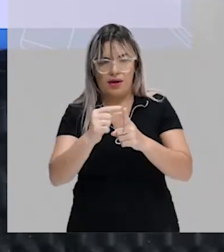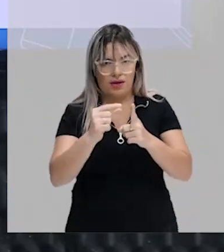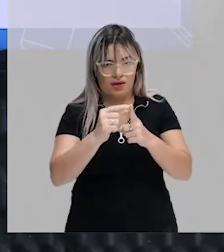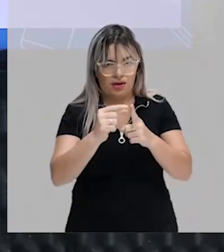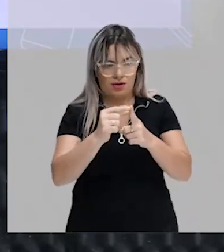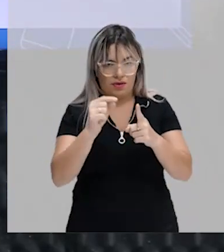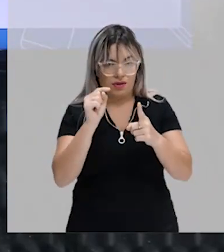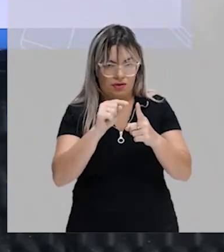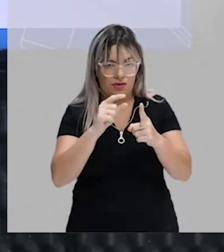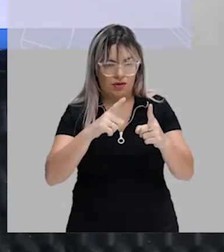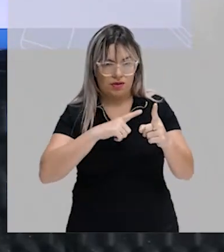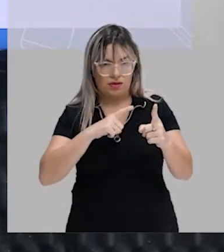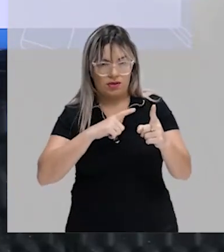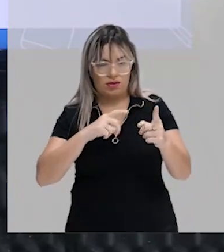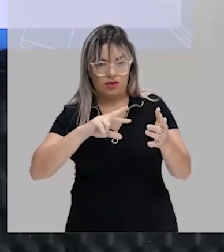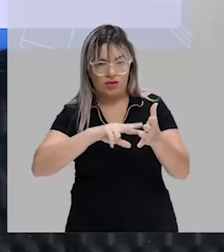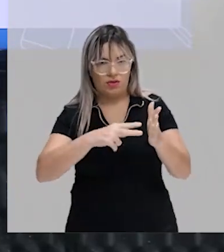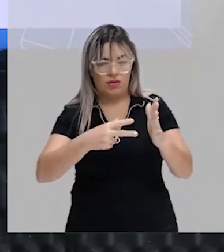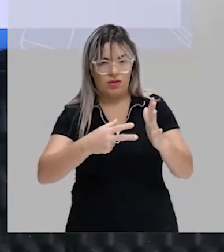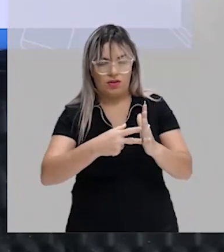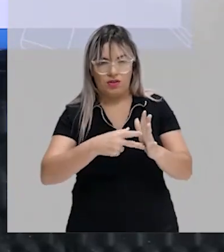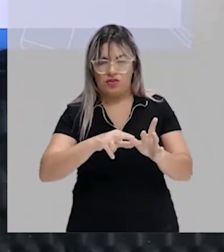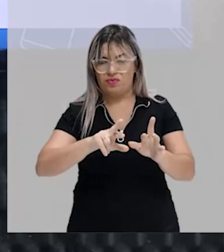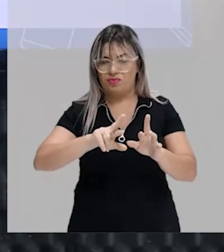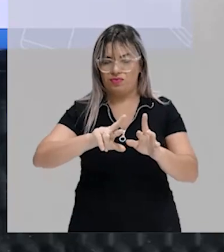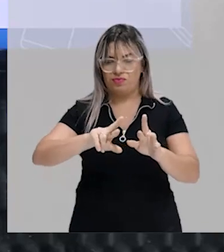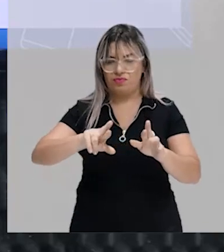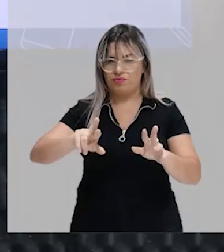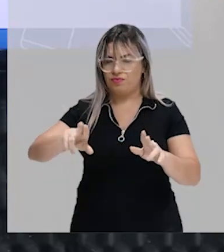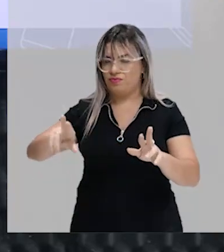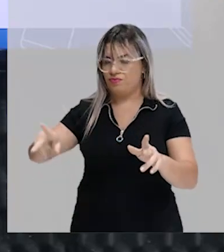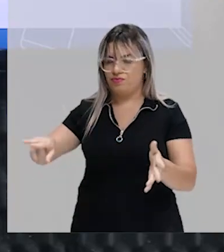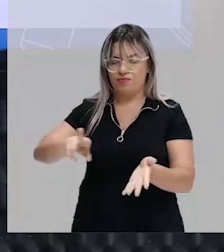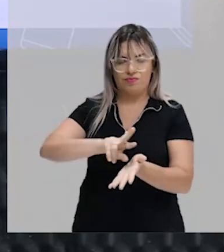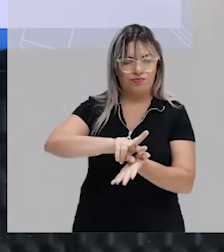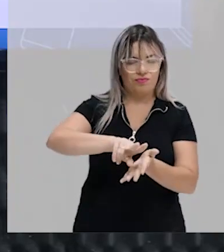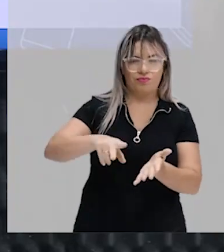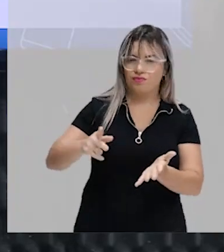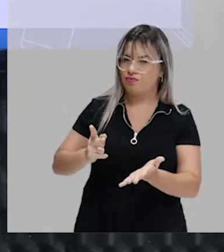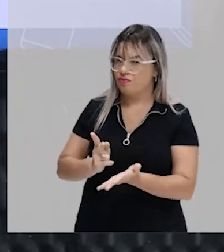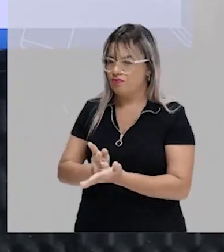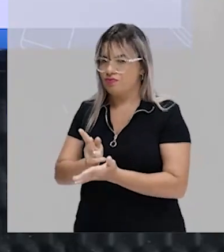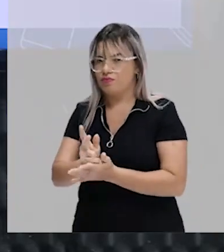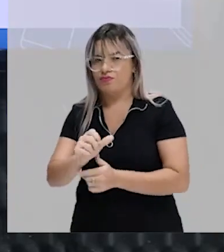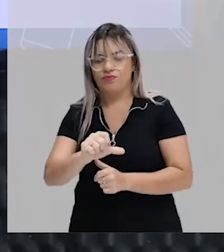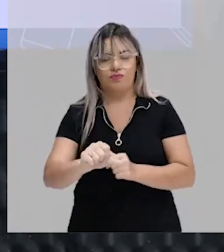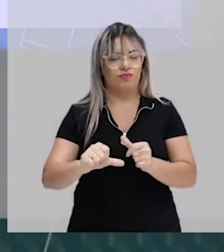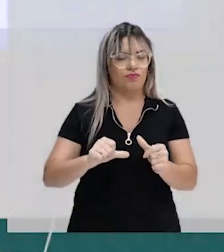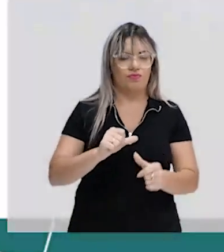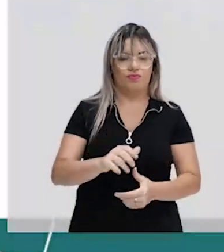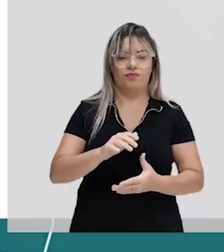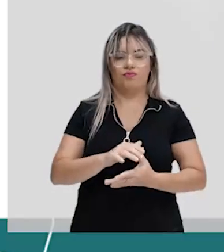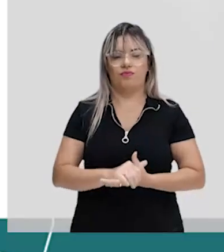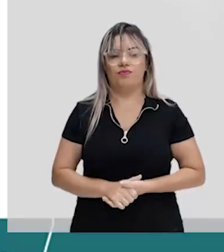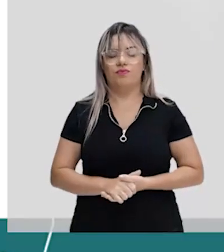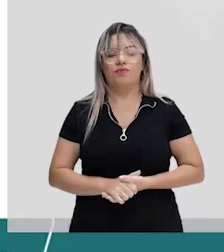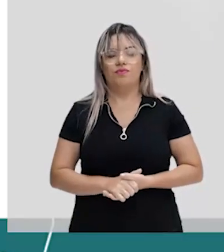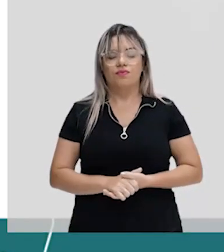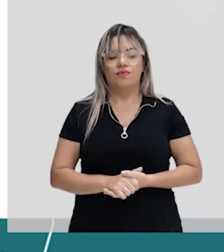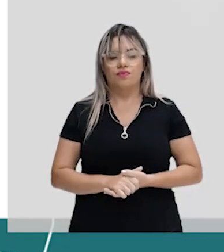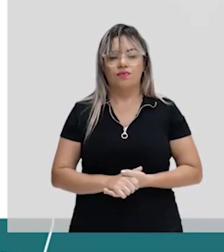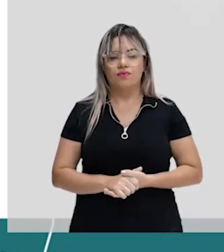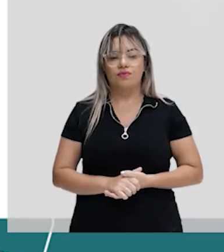significado, sim, infinito, dentro daquilo que você está lendo, dentro daquilo que você está criando.